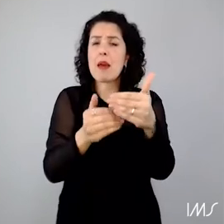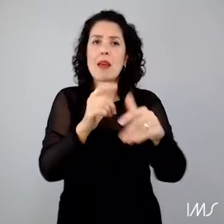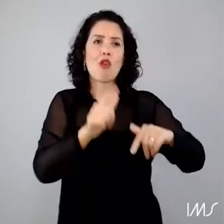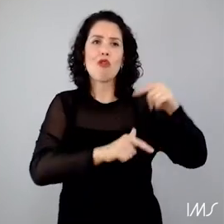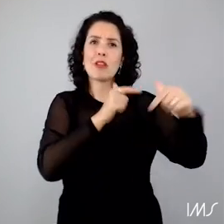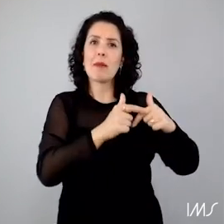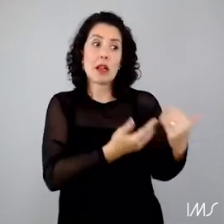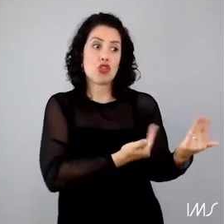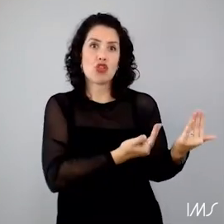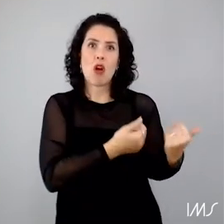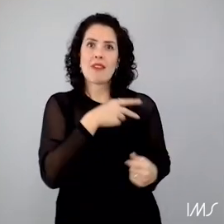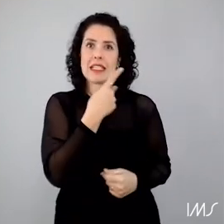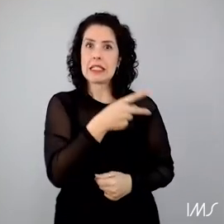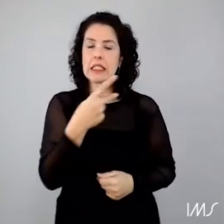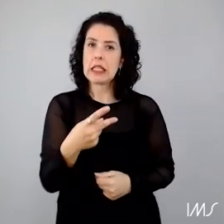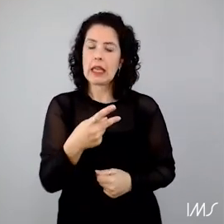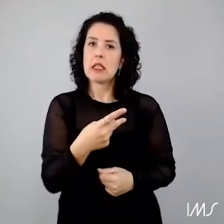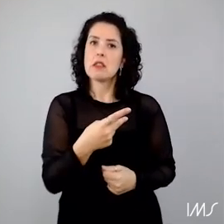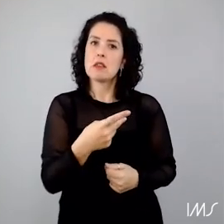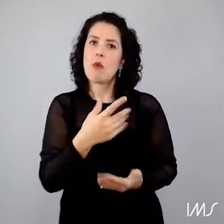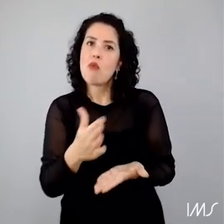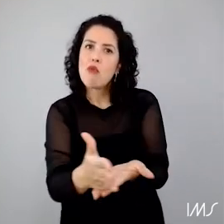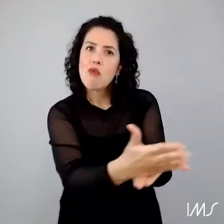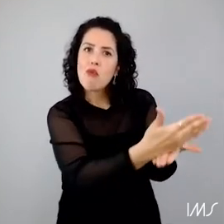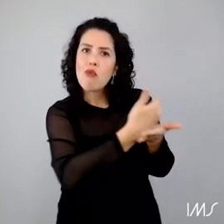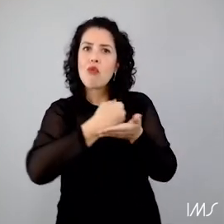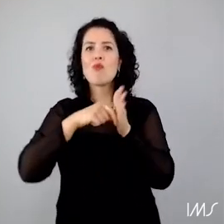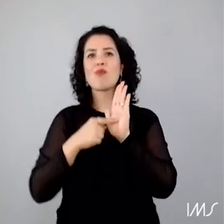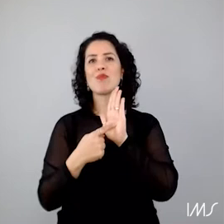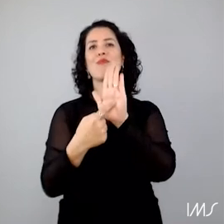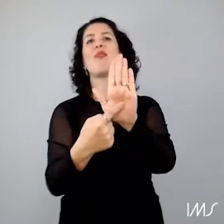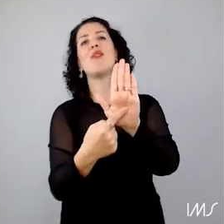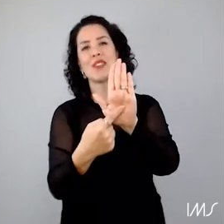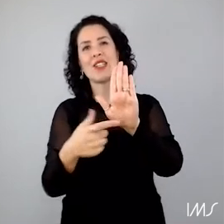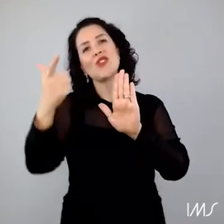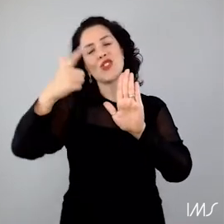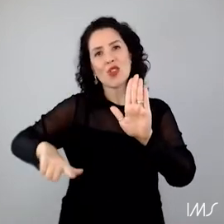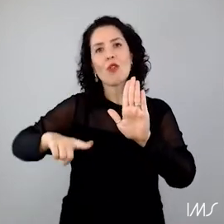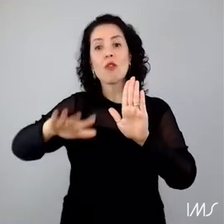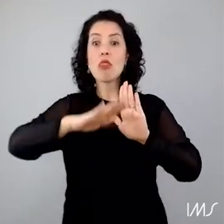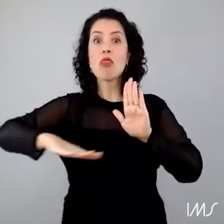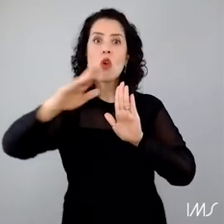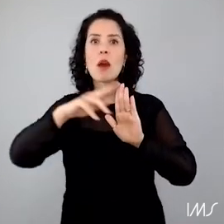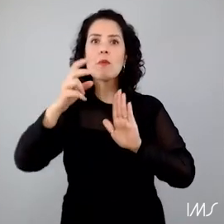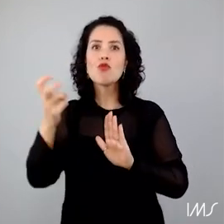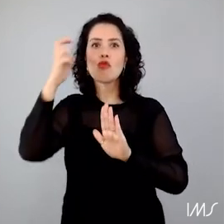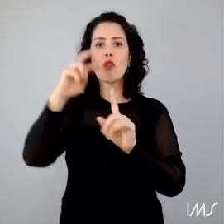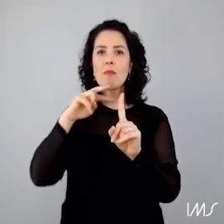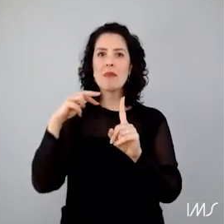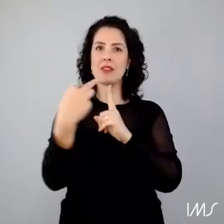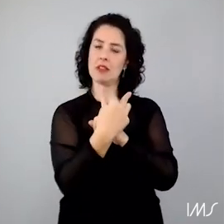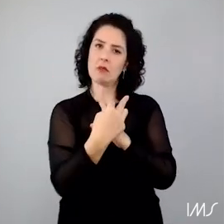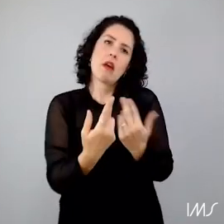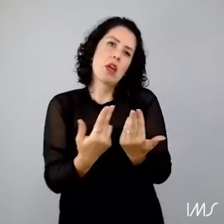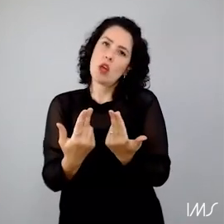de juventude sejam recuperados e reinseridos num olhar sobre o campo da cultura e da